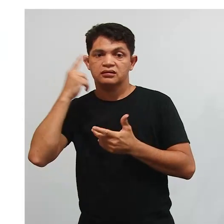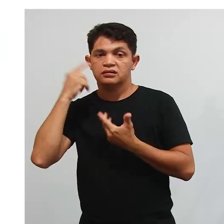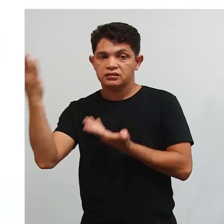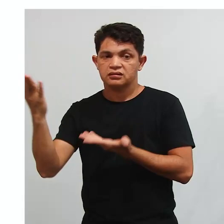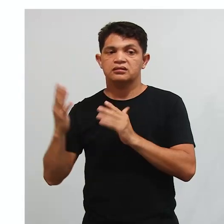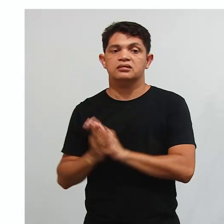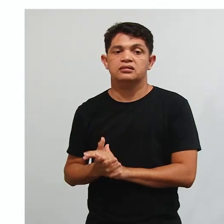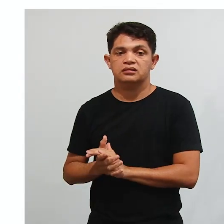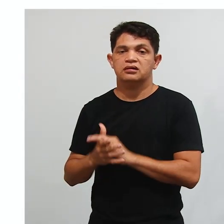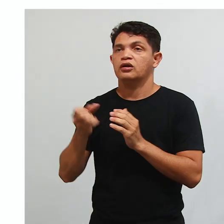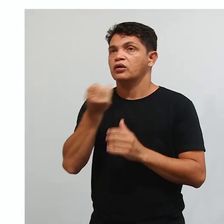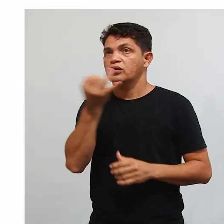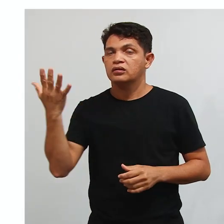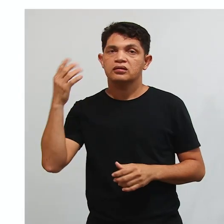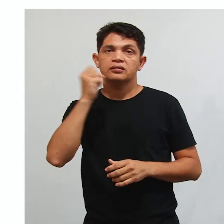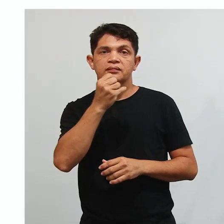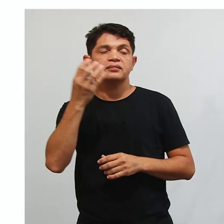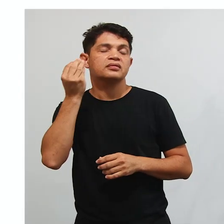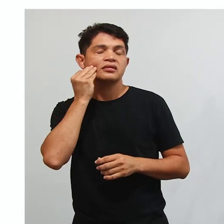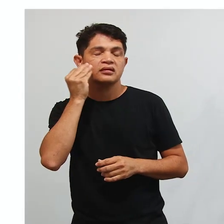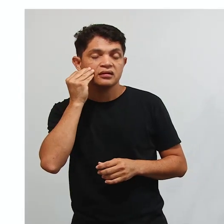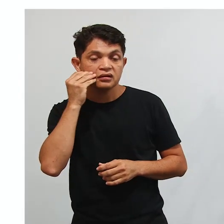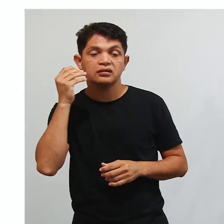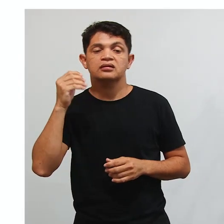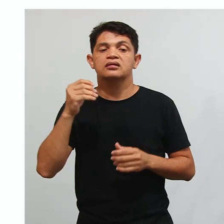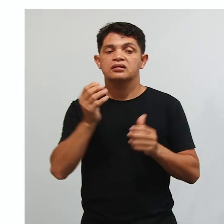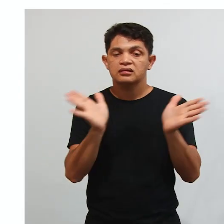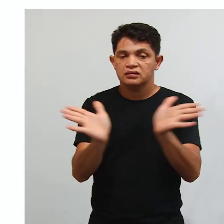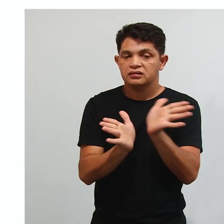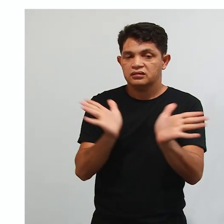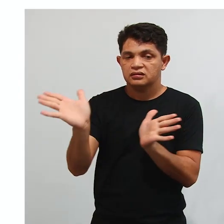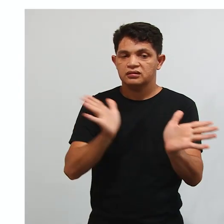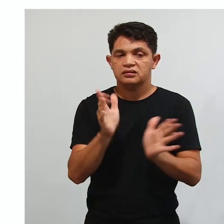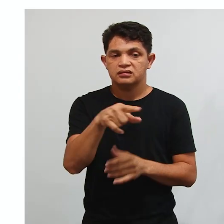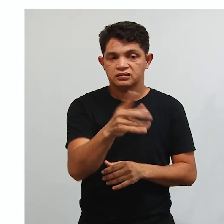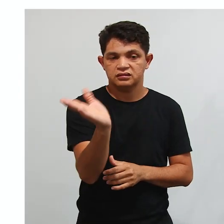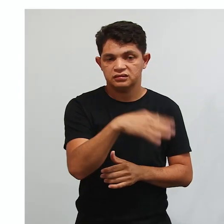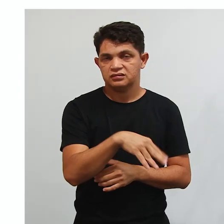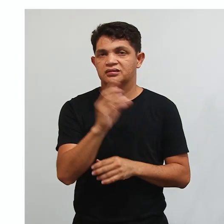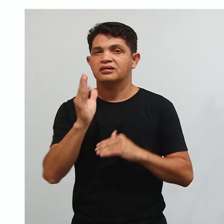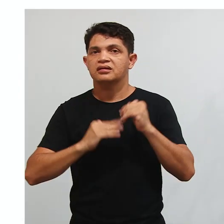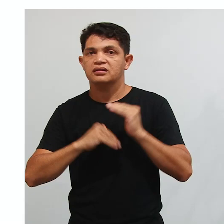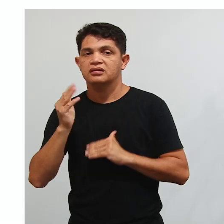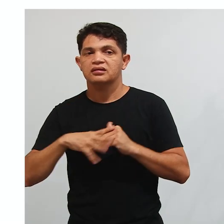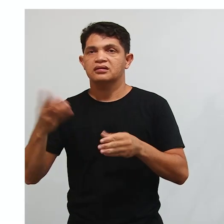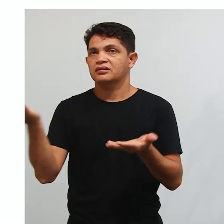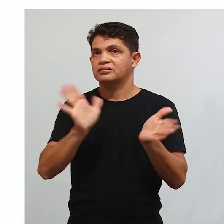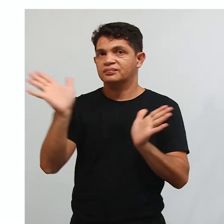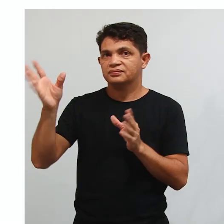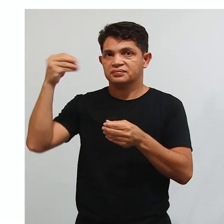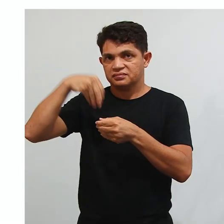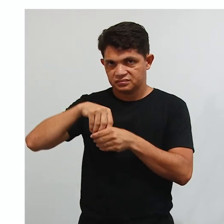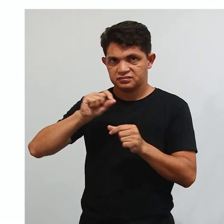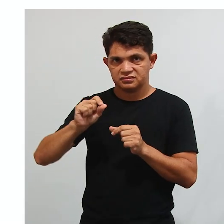né aqui dois exemplos né do quantitativo e do qualitativ ativo ã interessante apenas uma entre 75